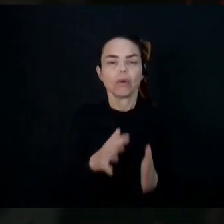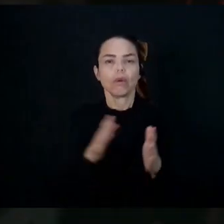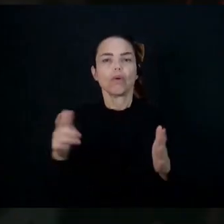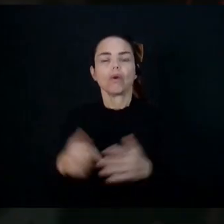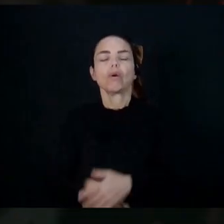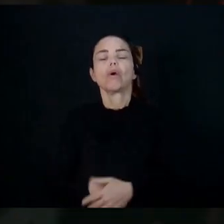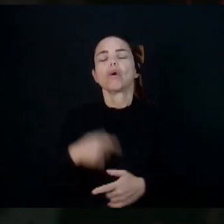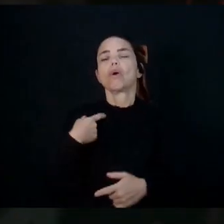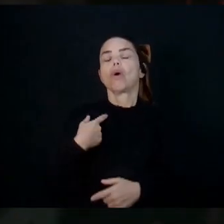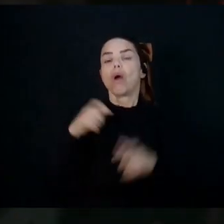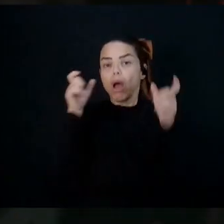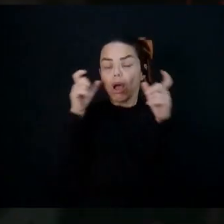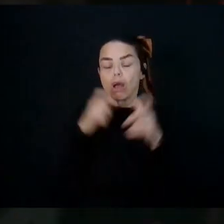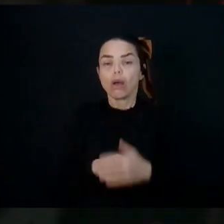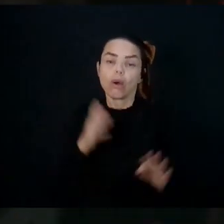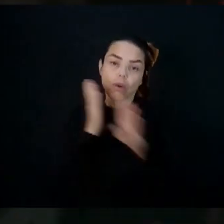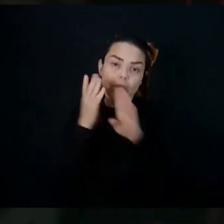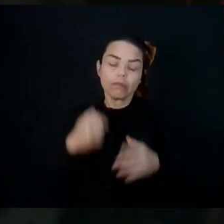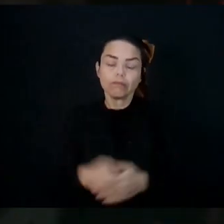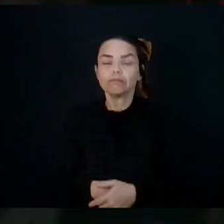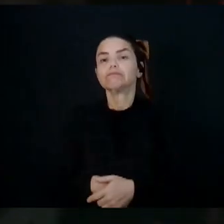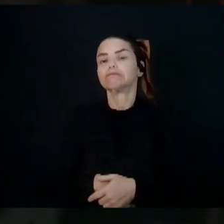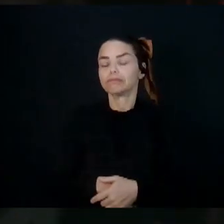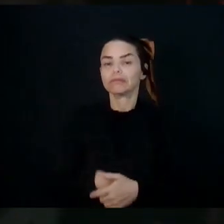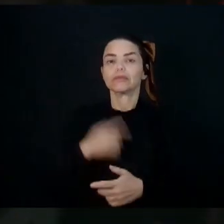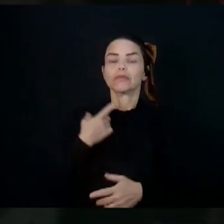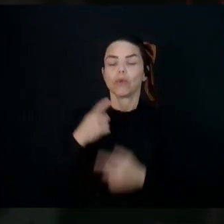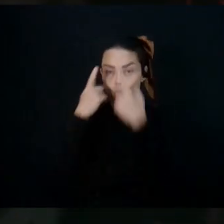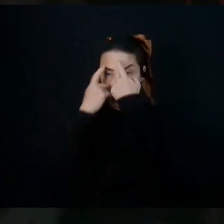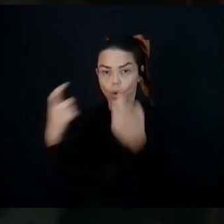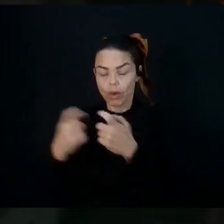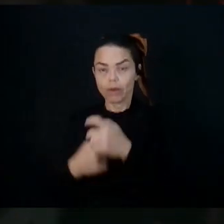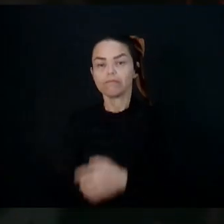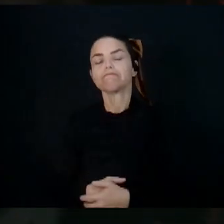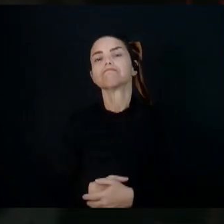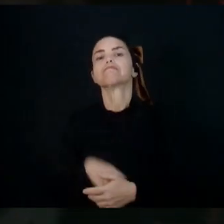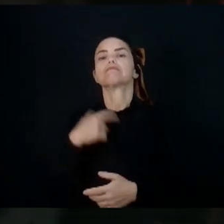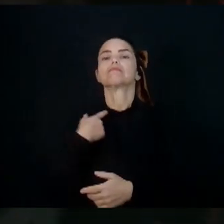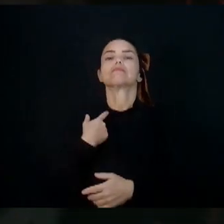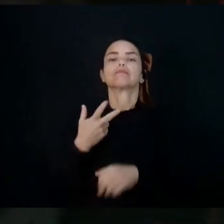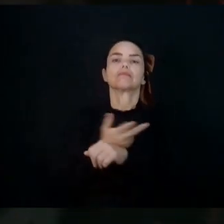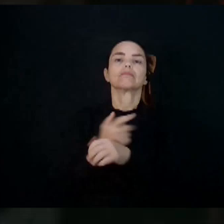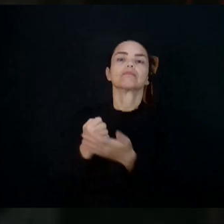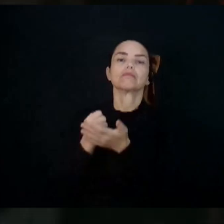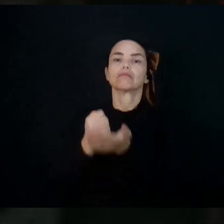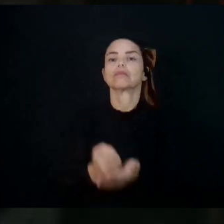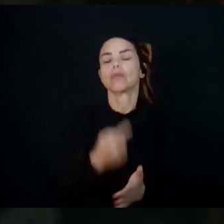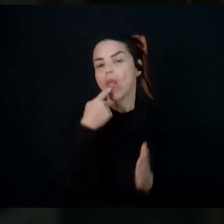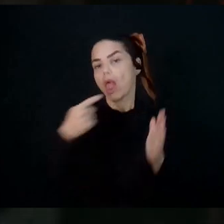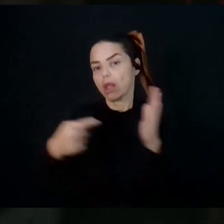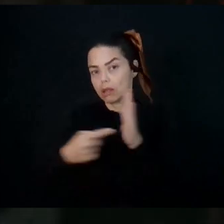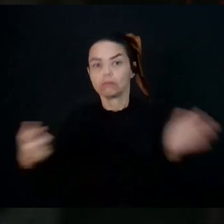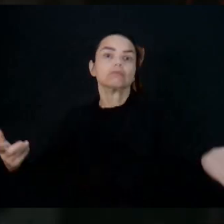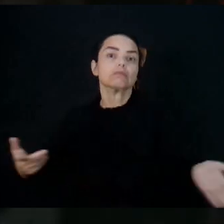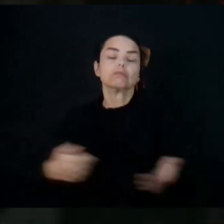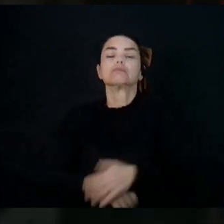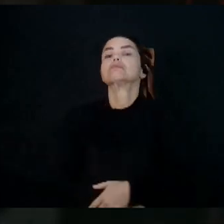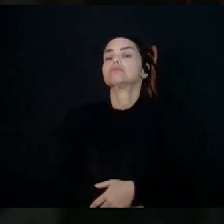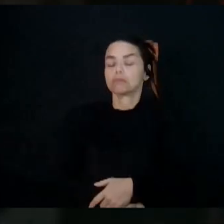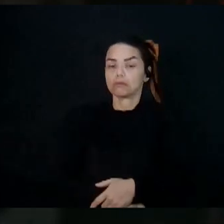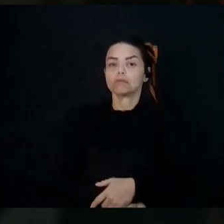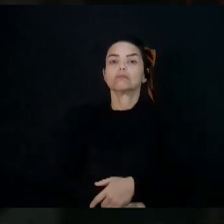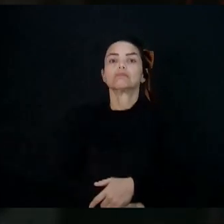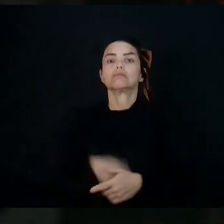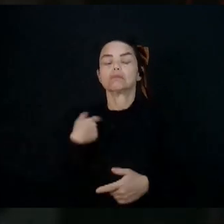Como que a gente identifica uma situação de violência? E onde a gente faz para buscar ajuda para denunciar? E o que pode ser feito por cada um